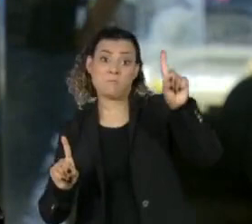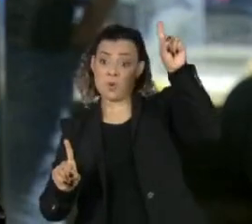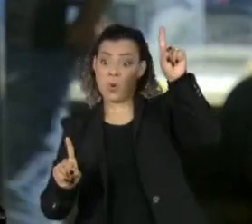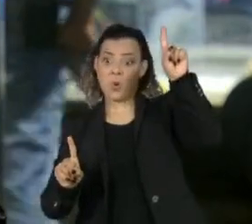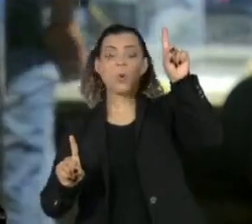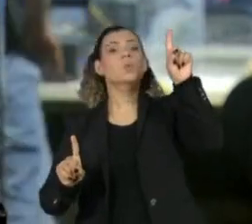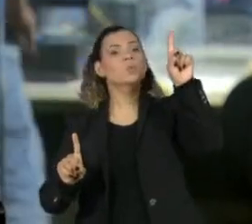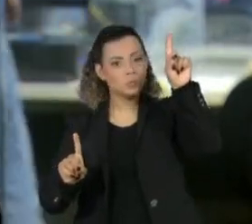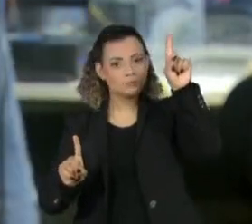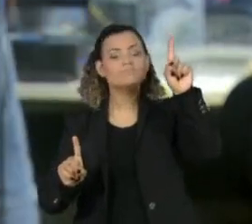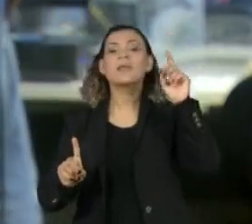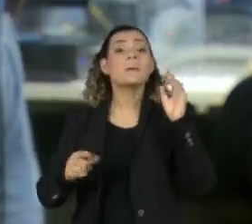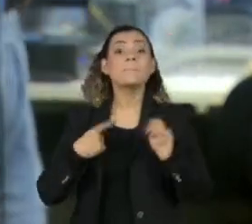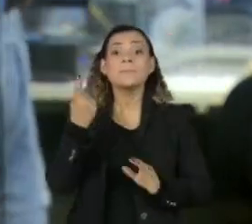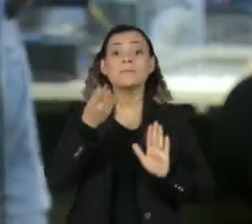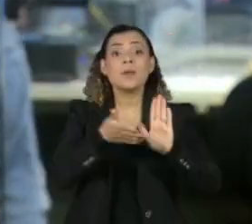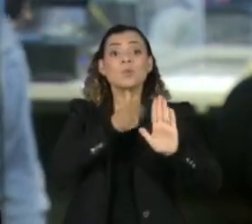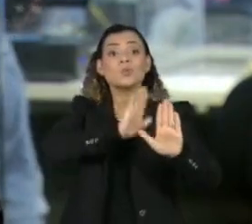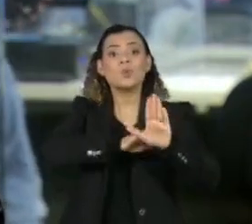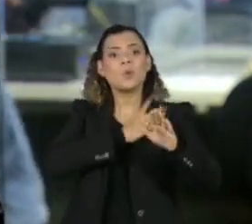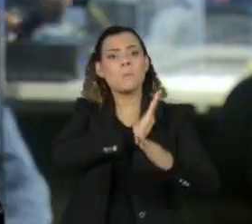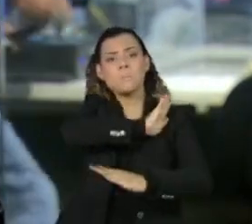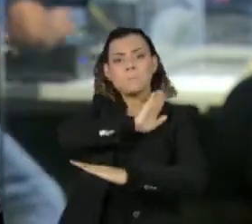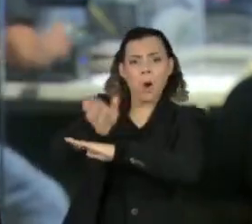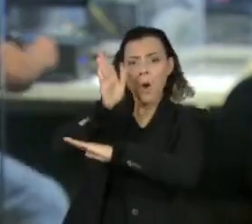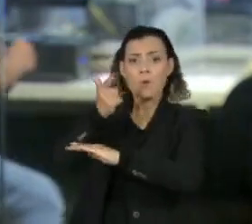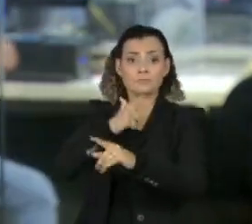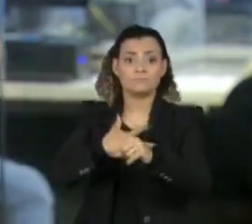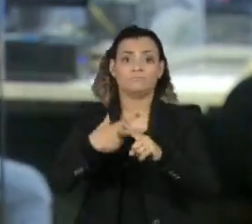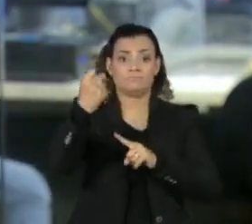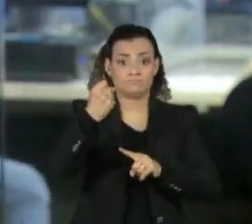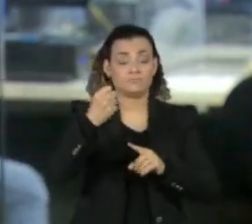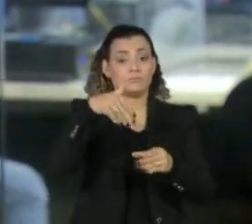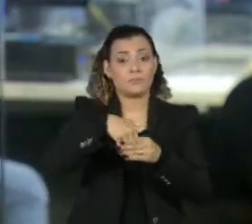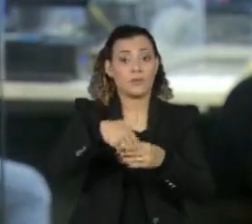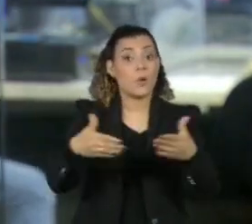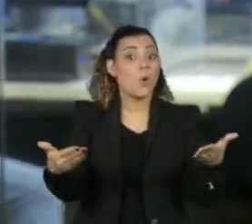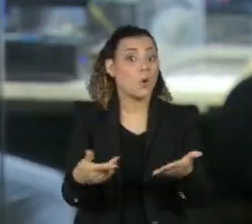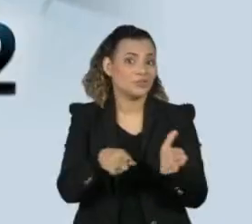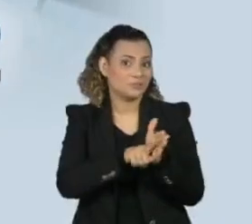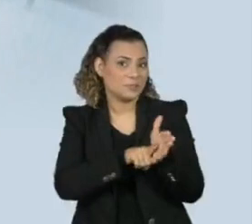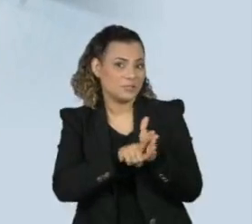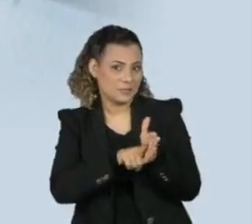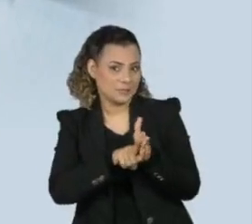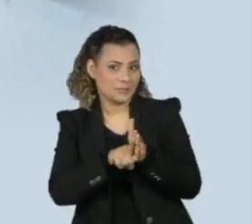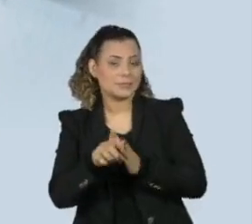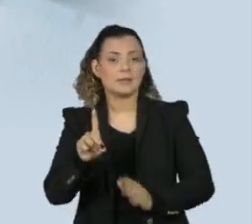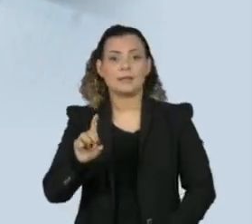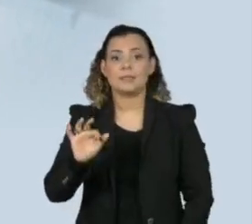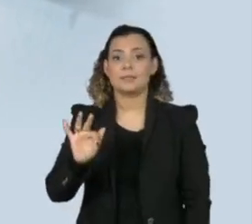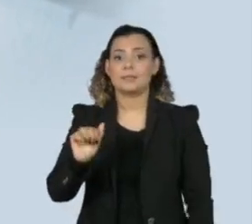Lula que poderia vencer no primeiro turno se a eleição fosse hoje de acordo com a pesquisa Datafolha